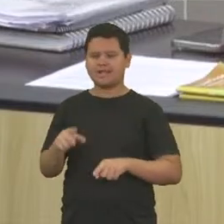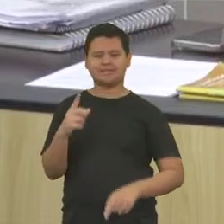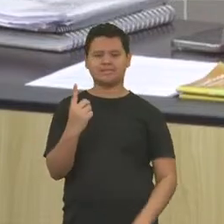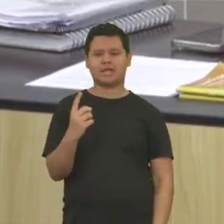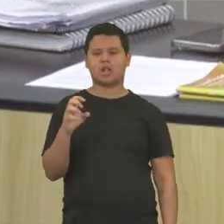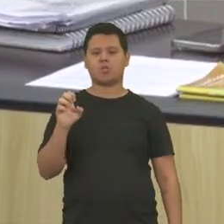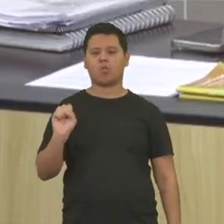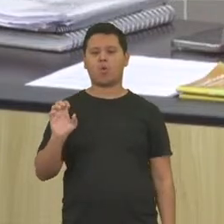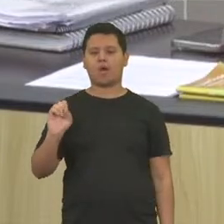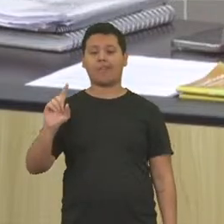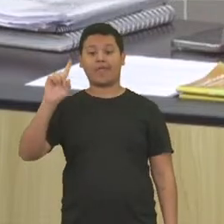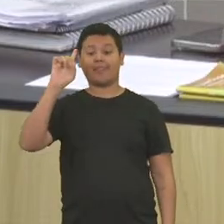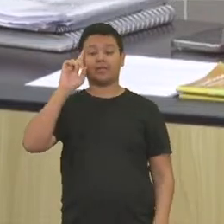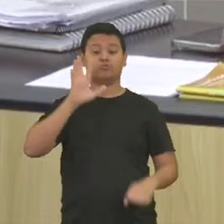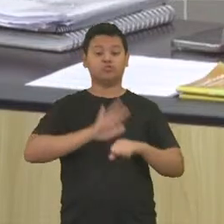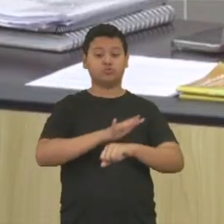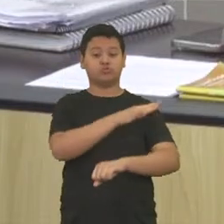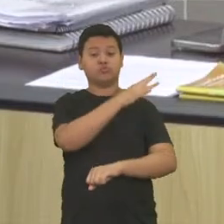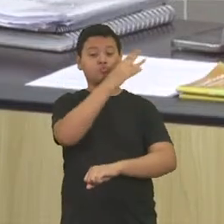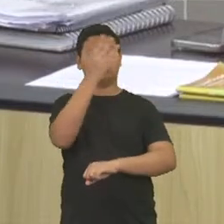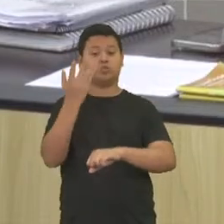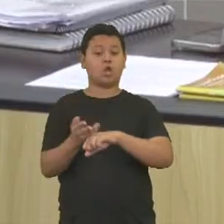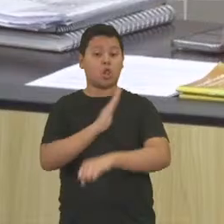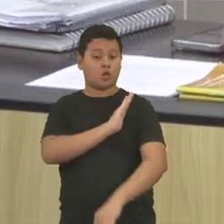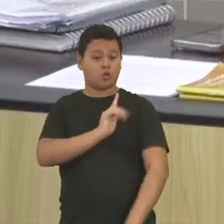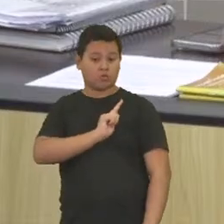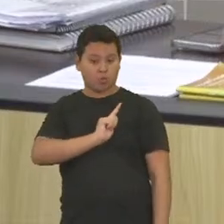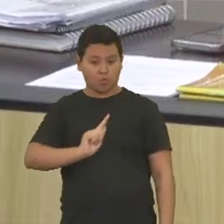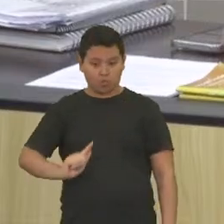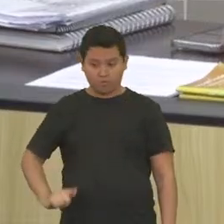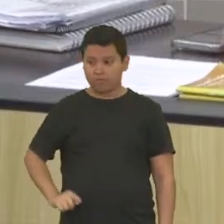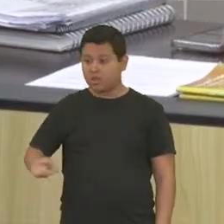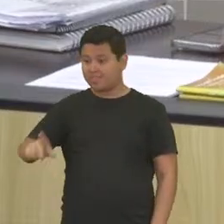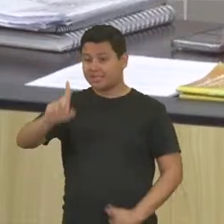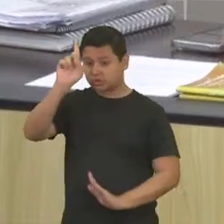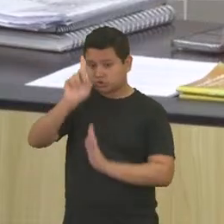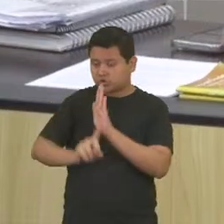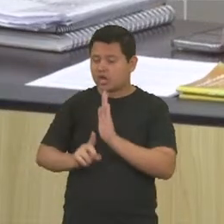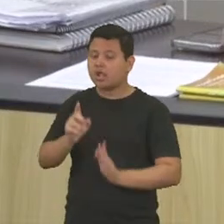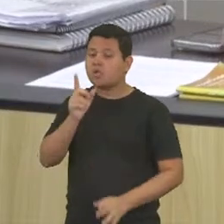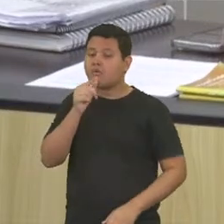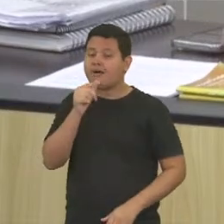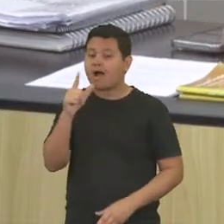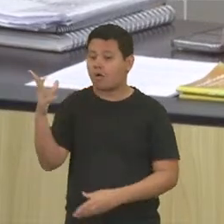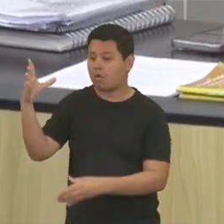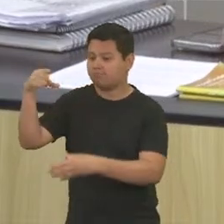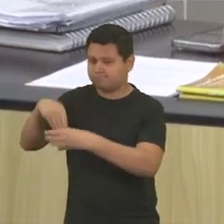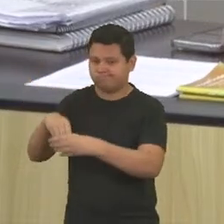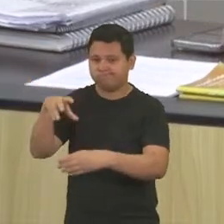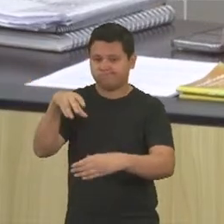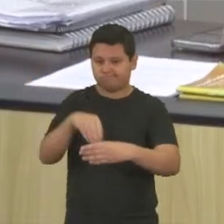vai ser implementado, a garantia da água. Isso é